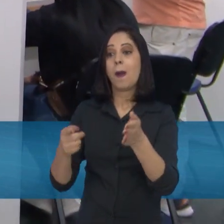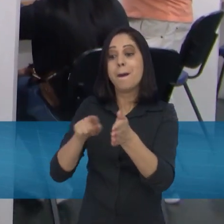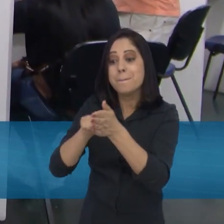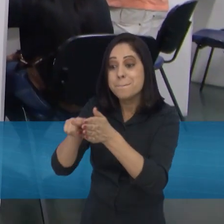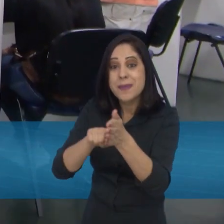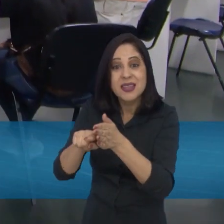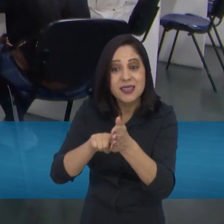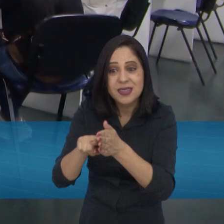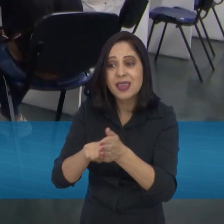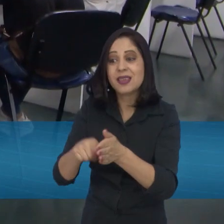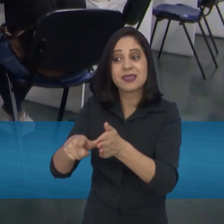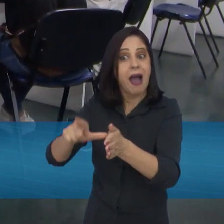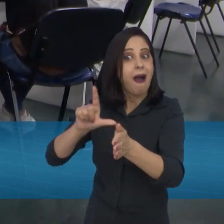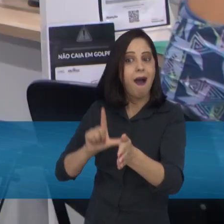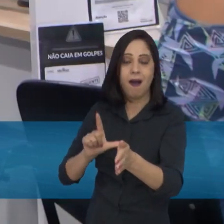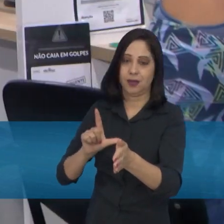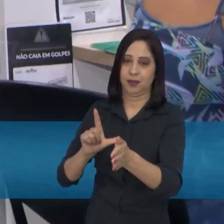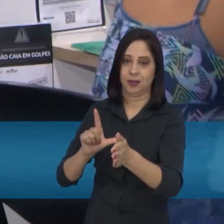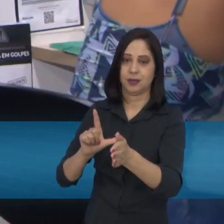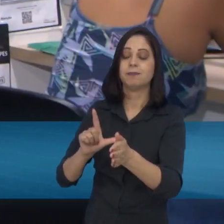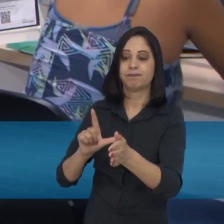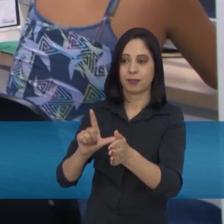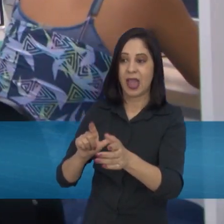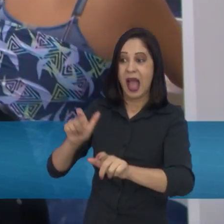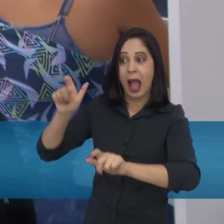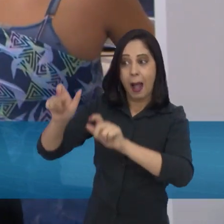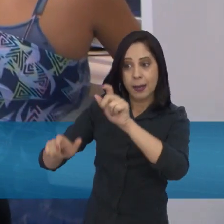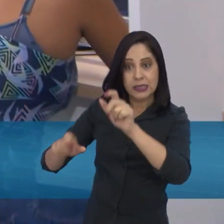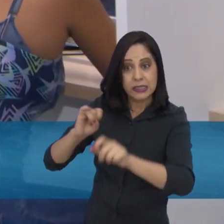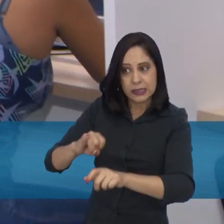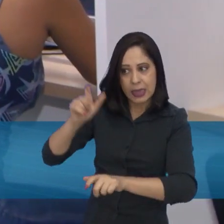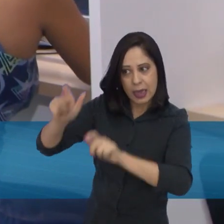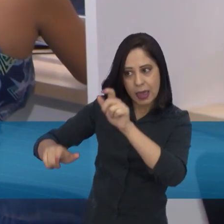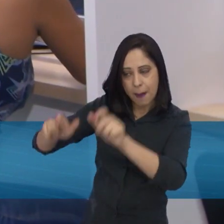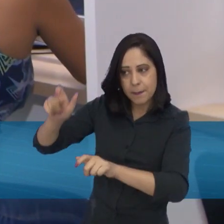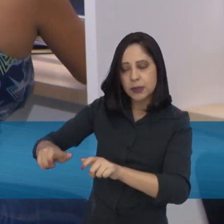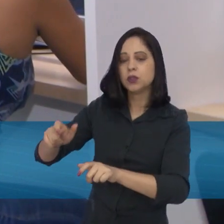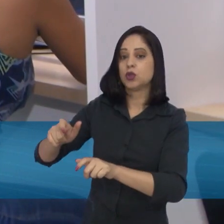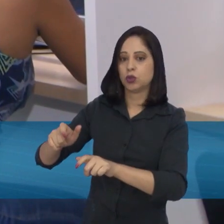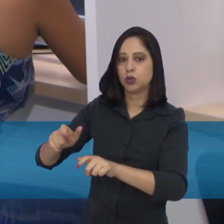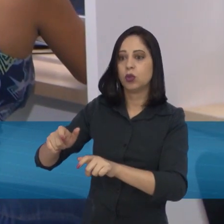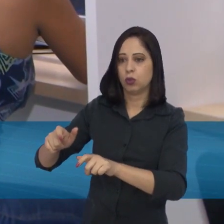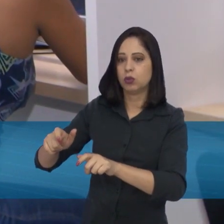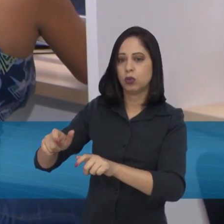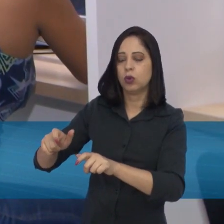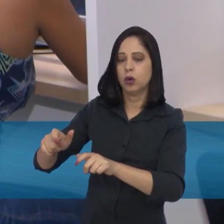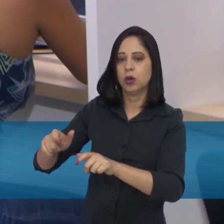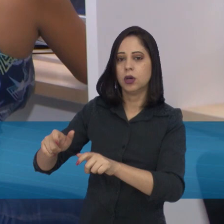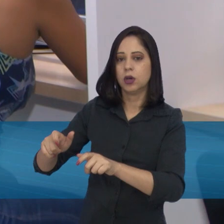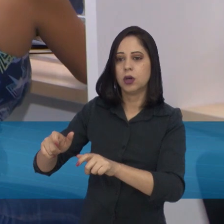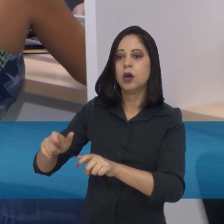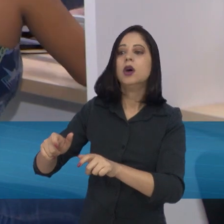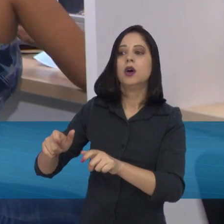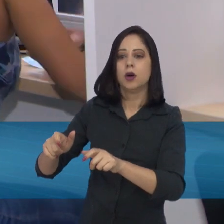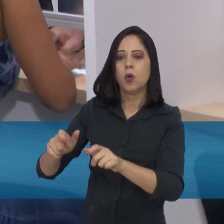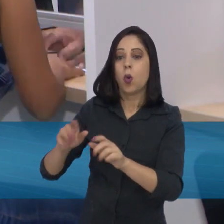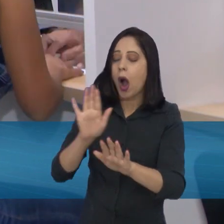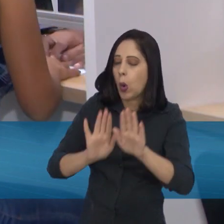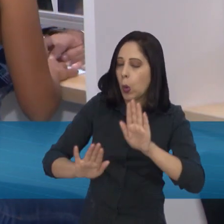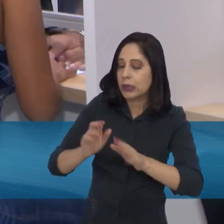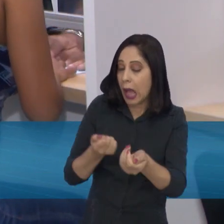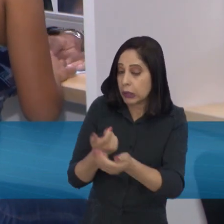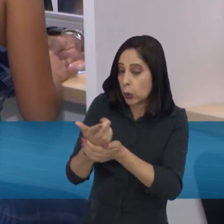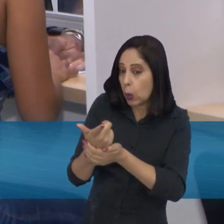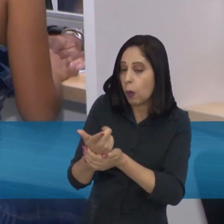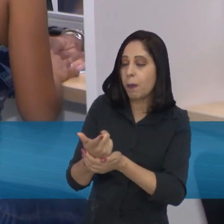de comprar, é a cautela comercial. A pessoa tem a cautela comercial em cuidar de um carro, de uma moto, e não age com a mesma cautela